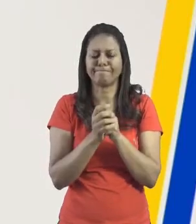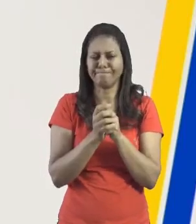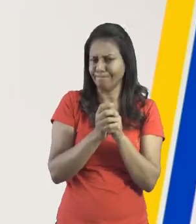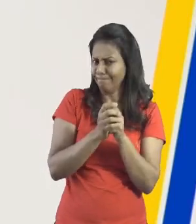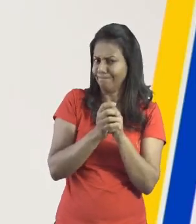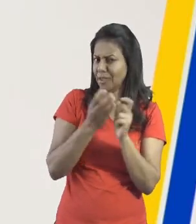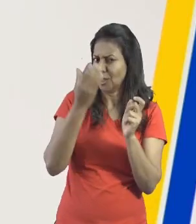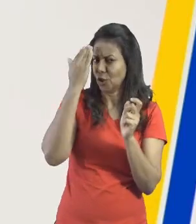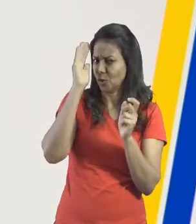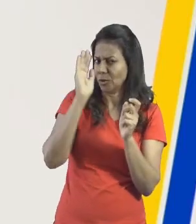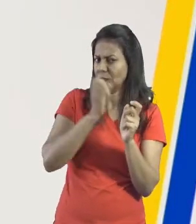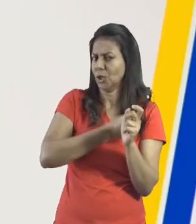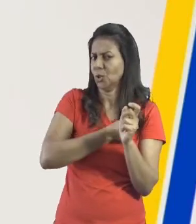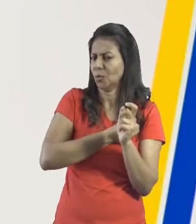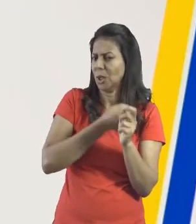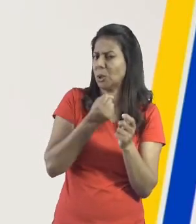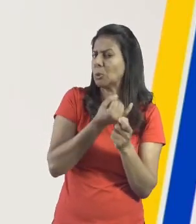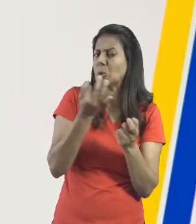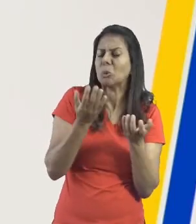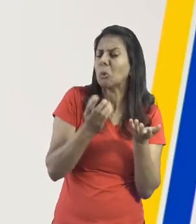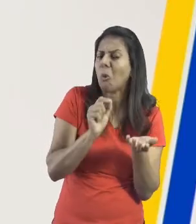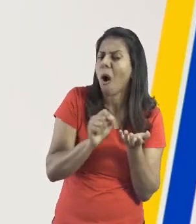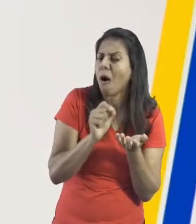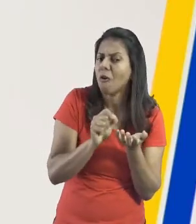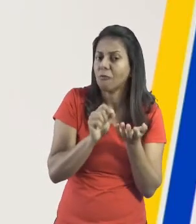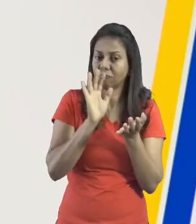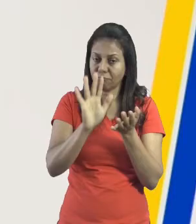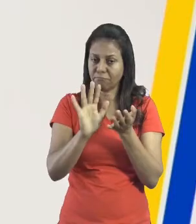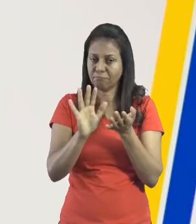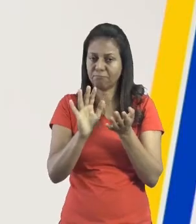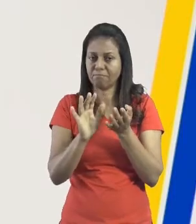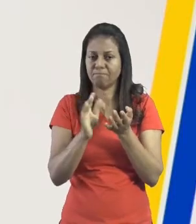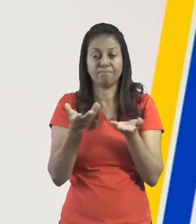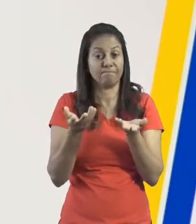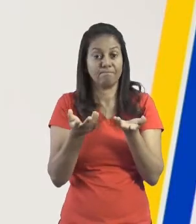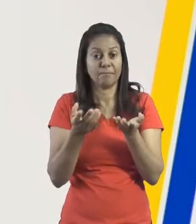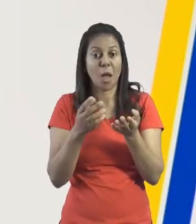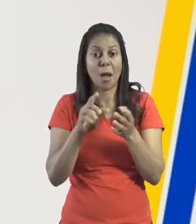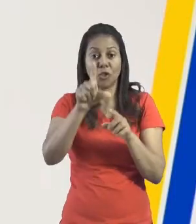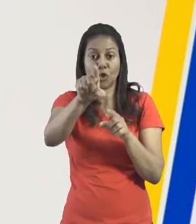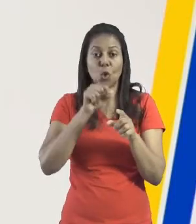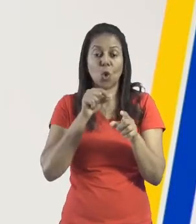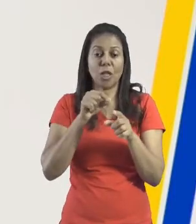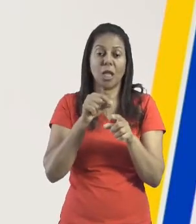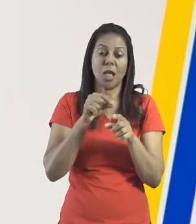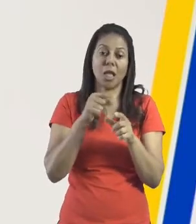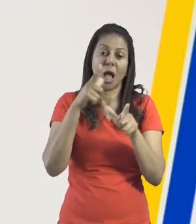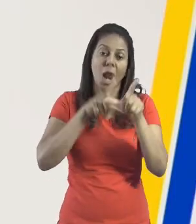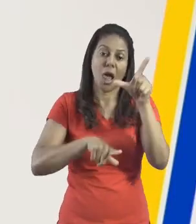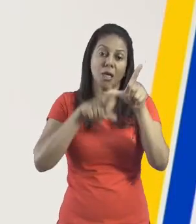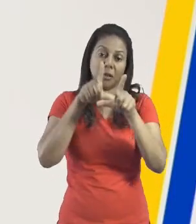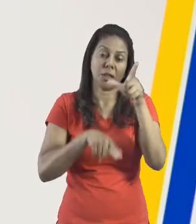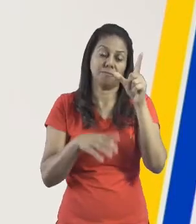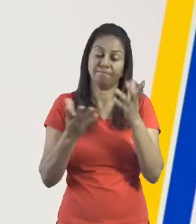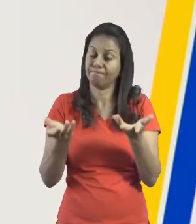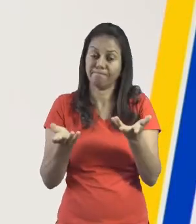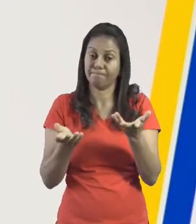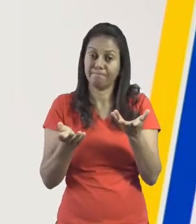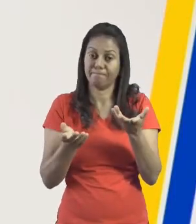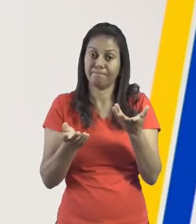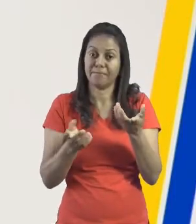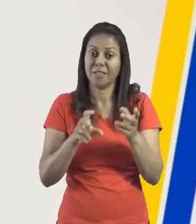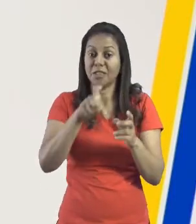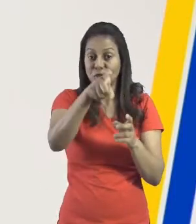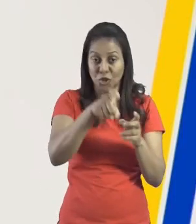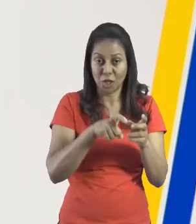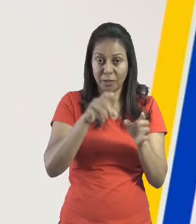número. Se eu não sei quem é esse número, eu posso denominar de alguma letra. Como nós estamos acostumados aqui a trabalhar com a variável